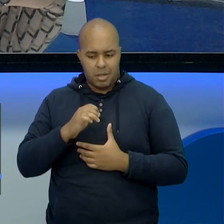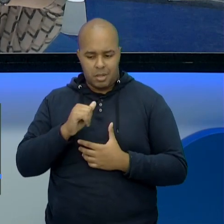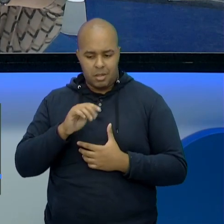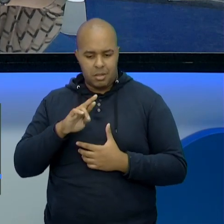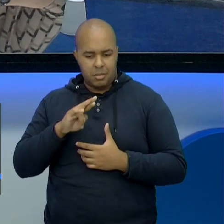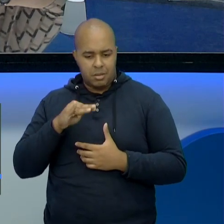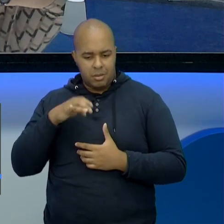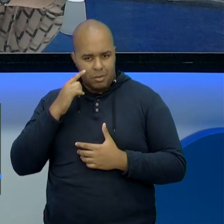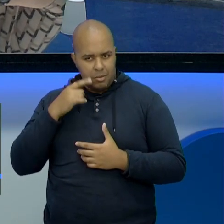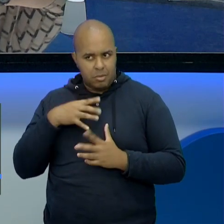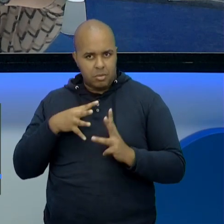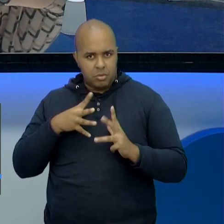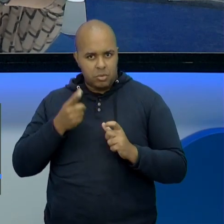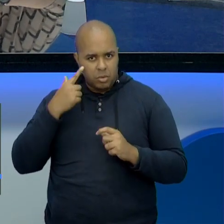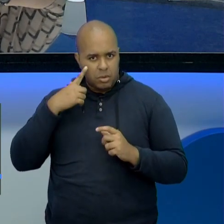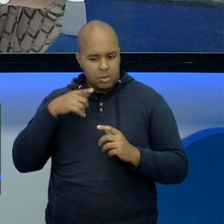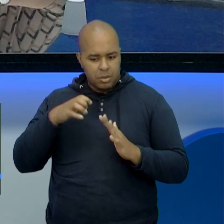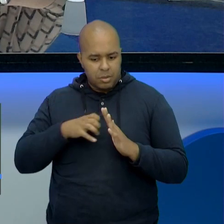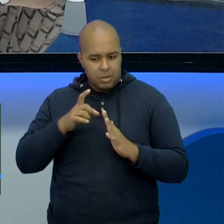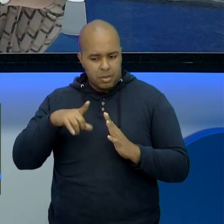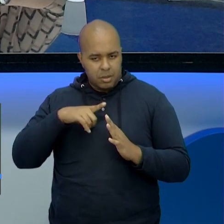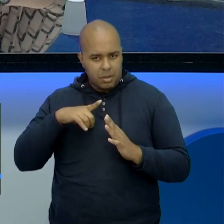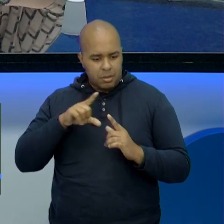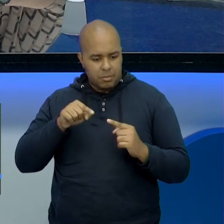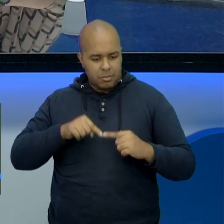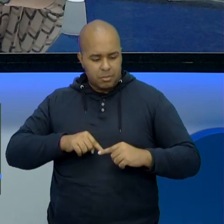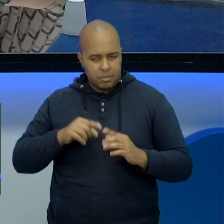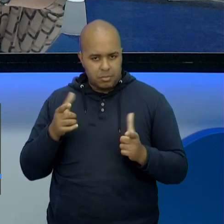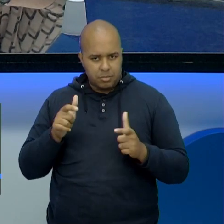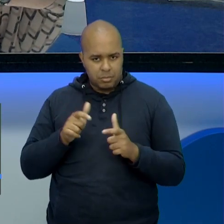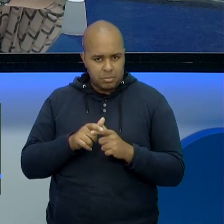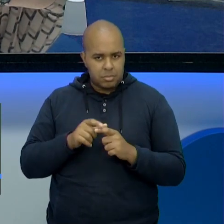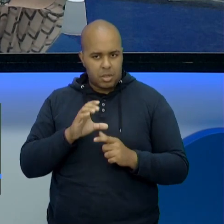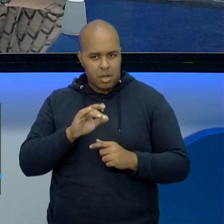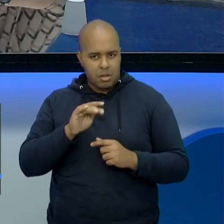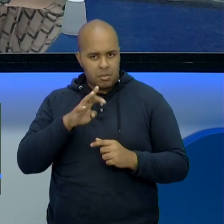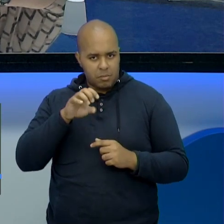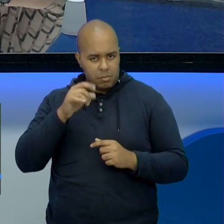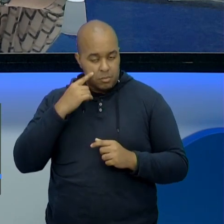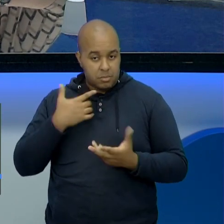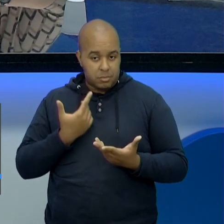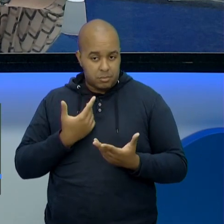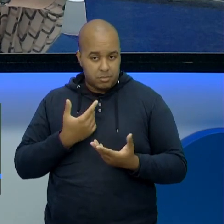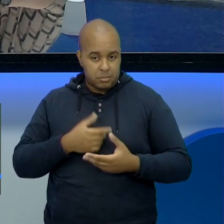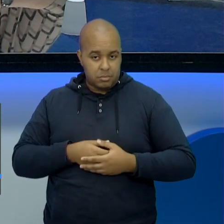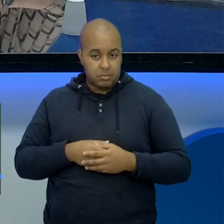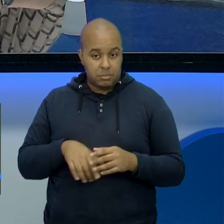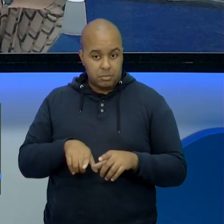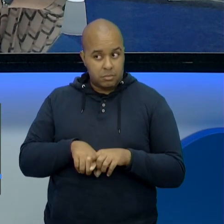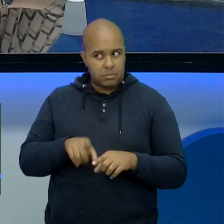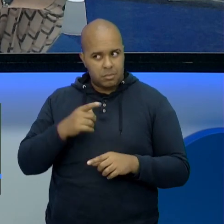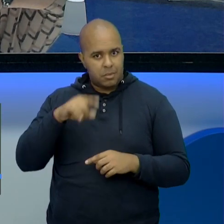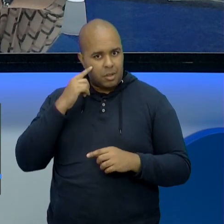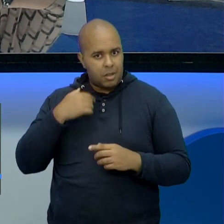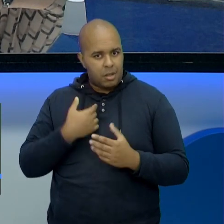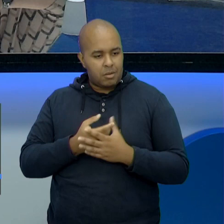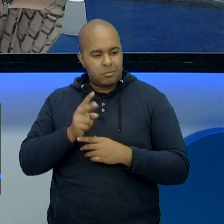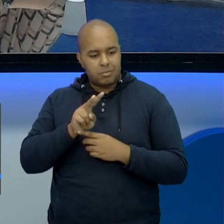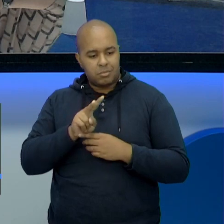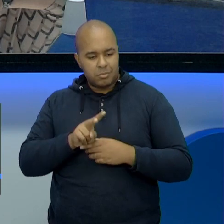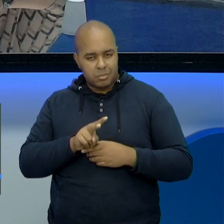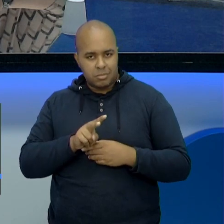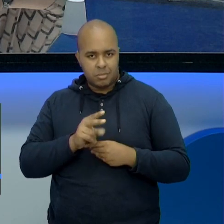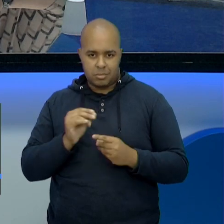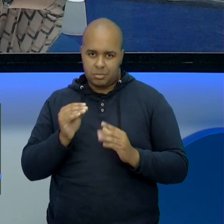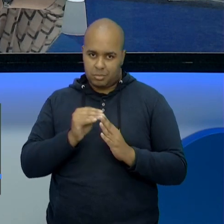carbono, todas as empresas têm metas de redução de carbono, e eles são fiscalizados e